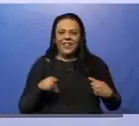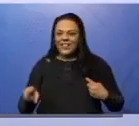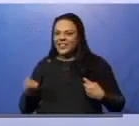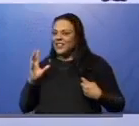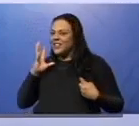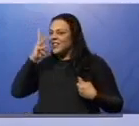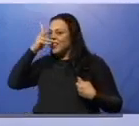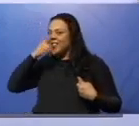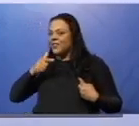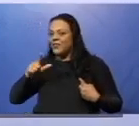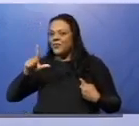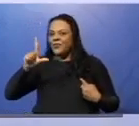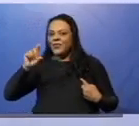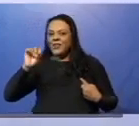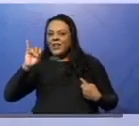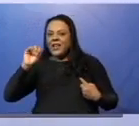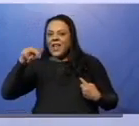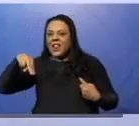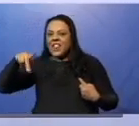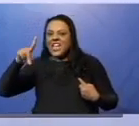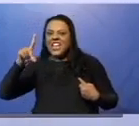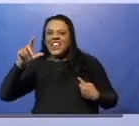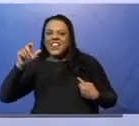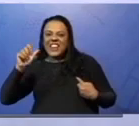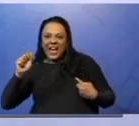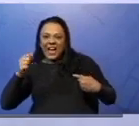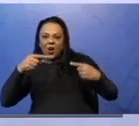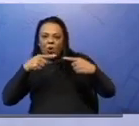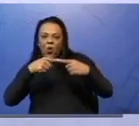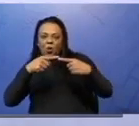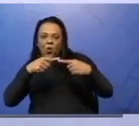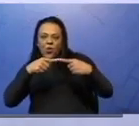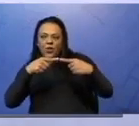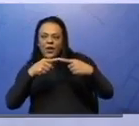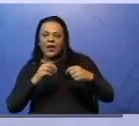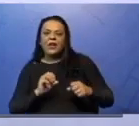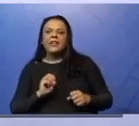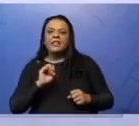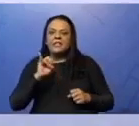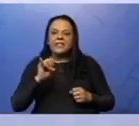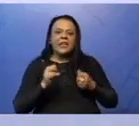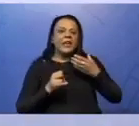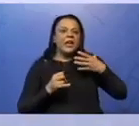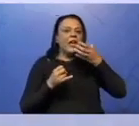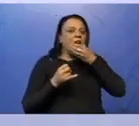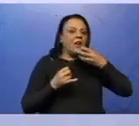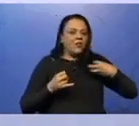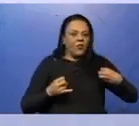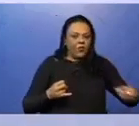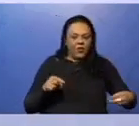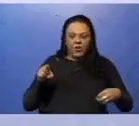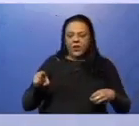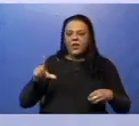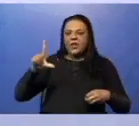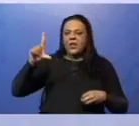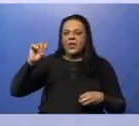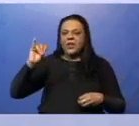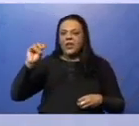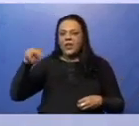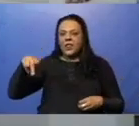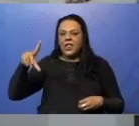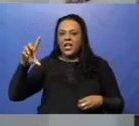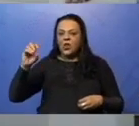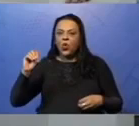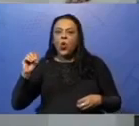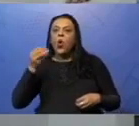era lindo como um príncipe. Aí eu teria que concordar com o filho. Certo? E, por último, a gente vai falar um pouquinho sobre o